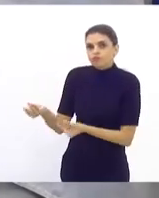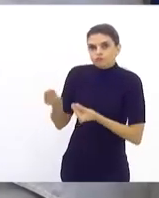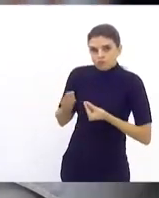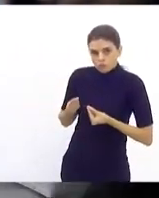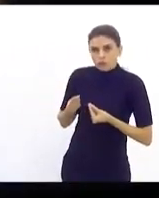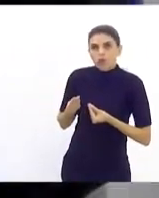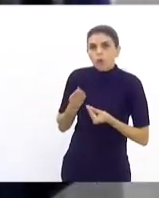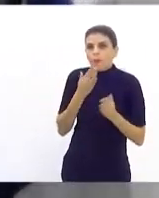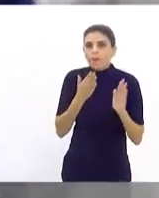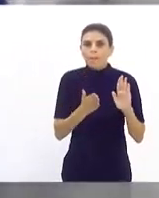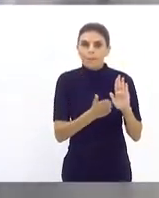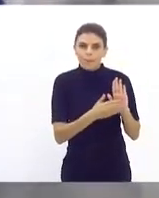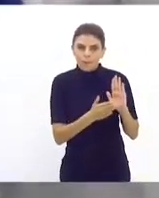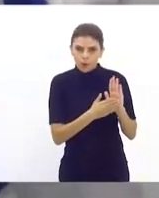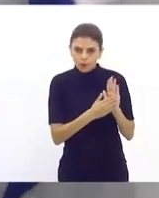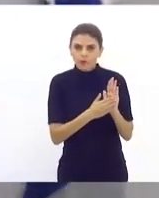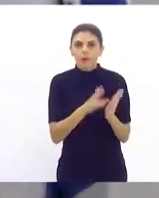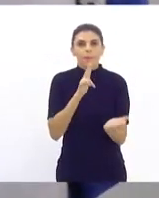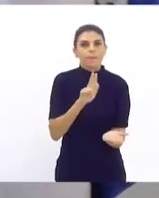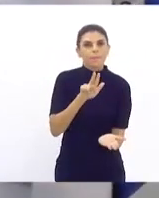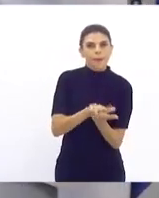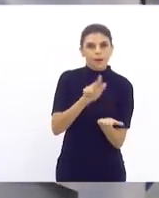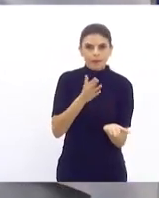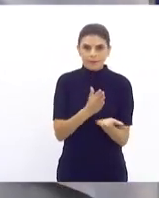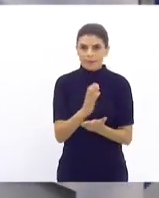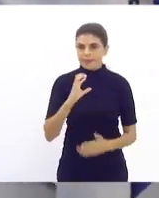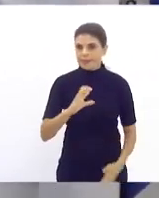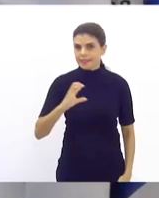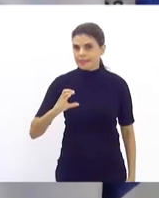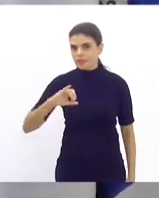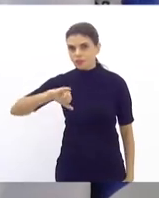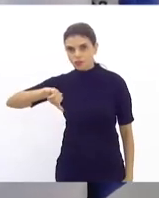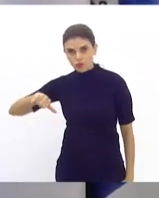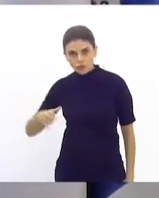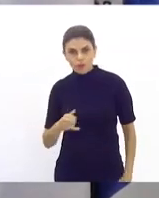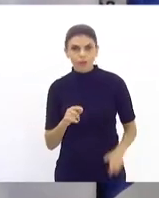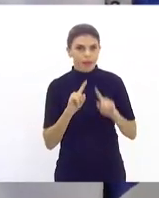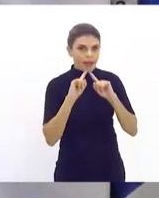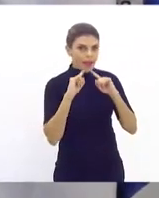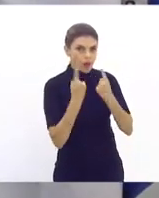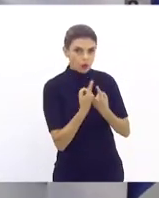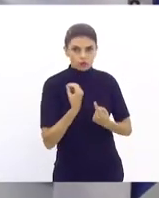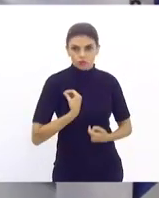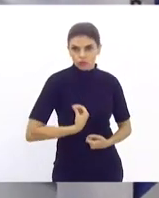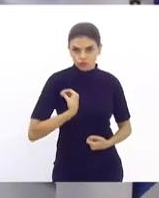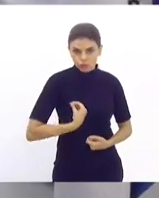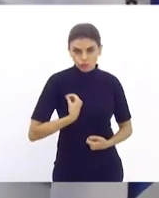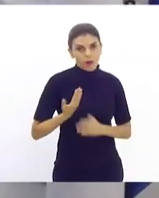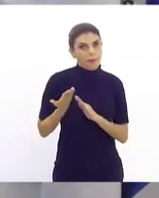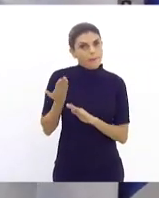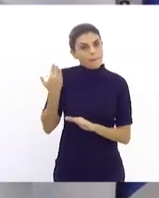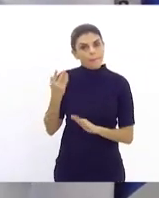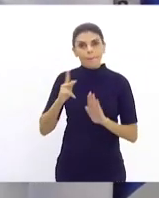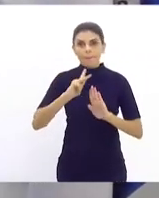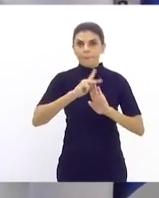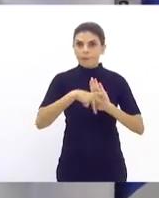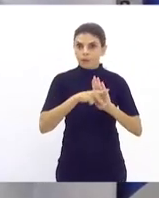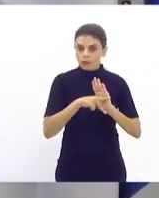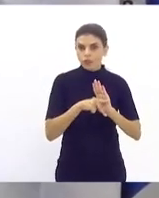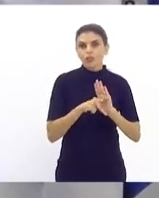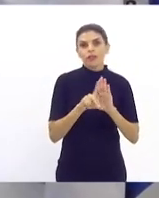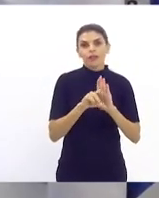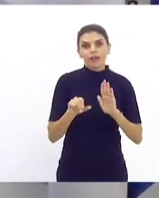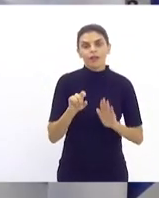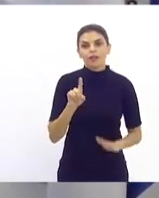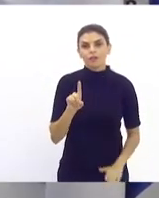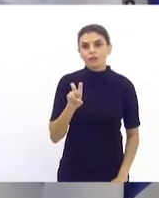da proposição contra o parecer da CCJ aprovado na primeira reunião ordinária, sobre o projeto de lei 152 de